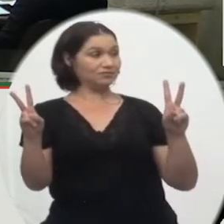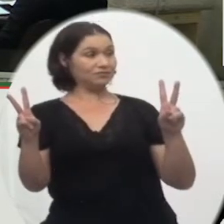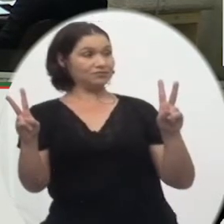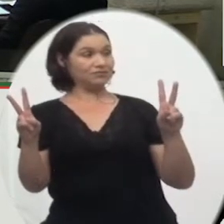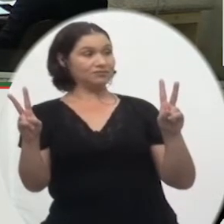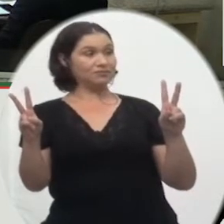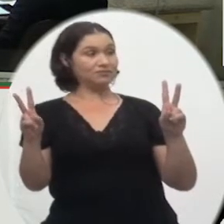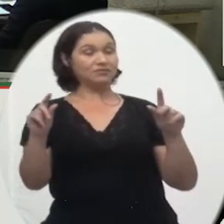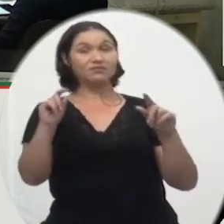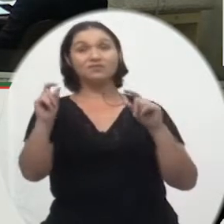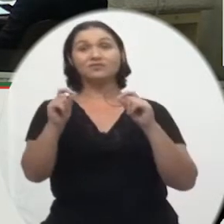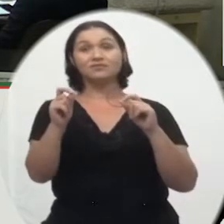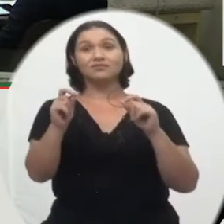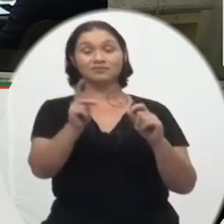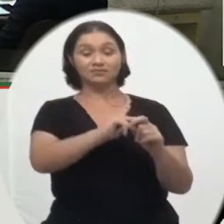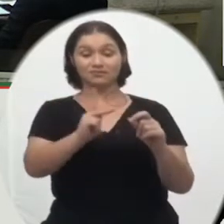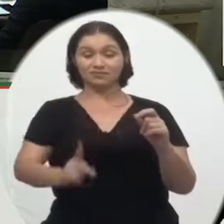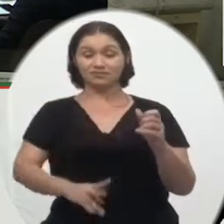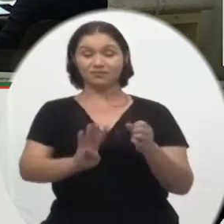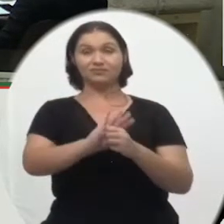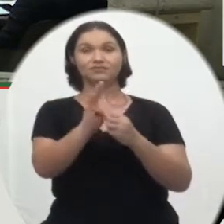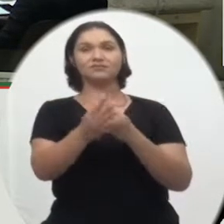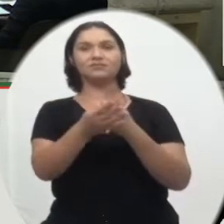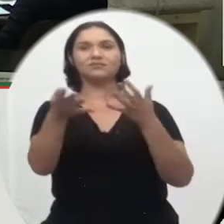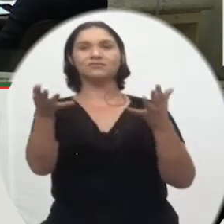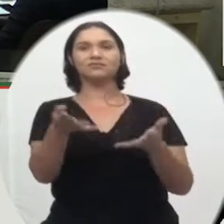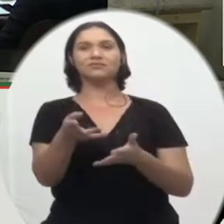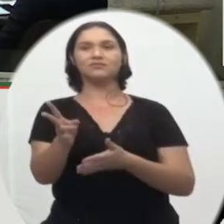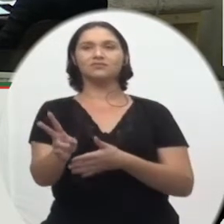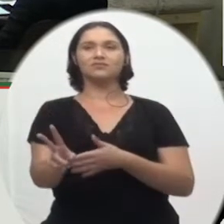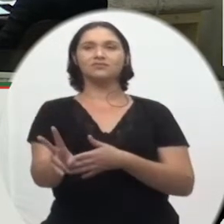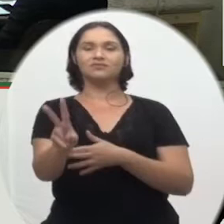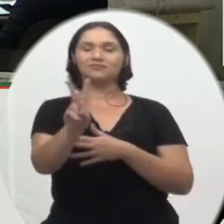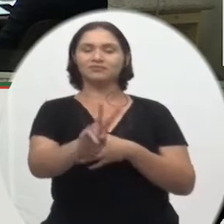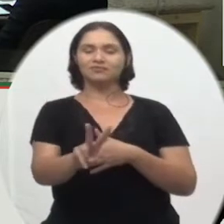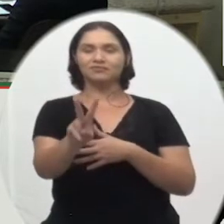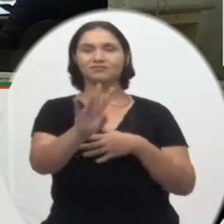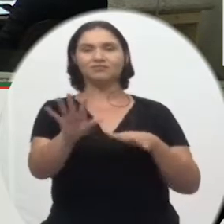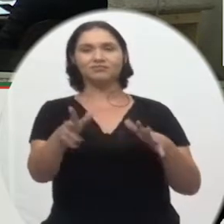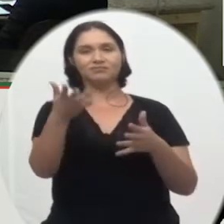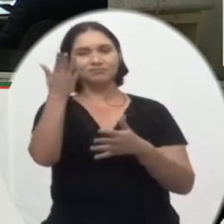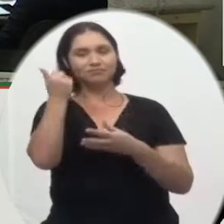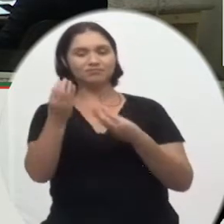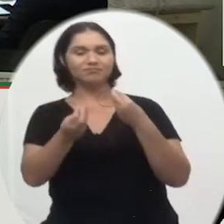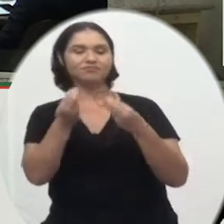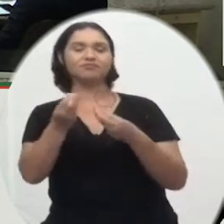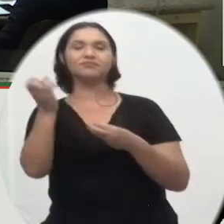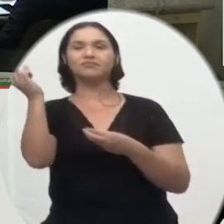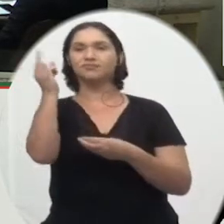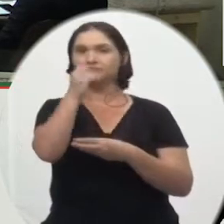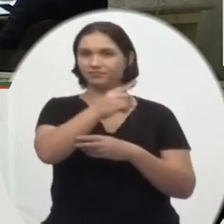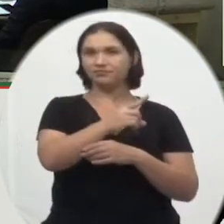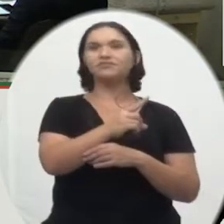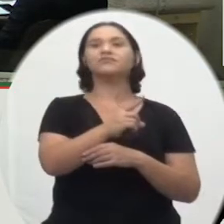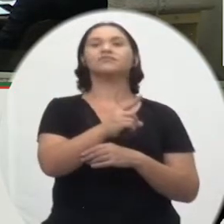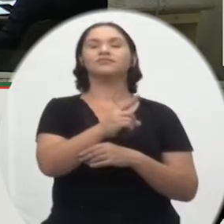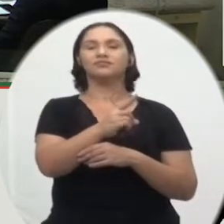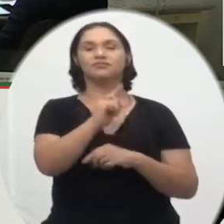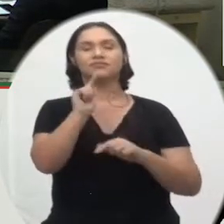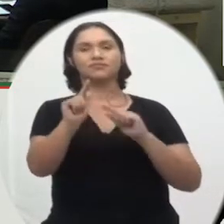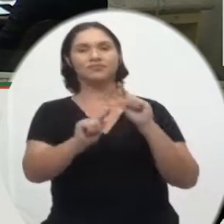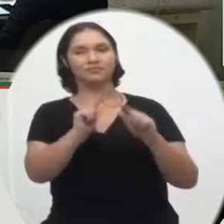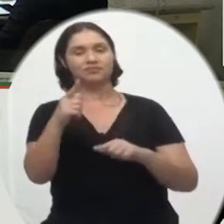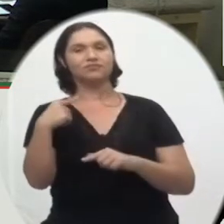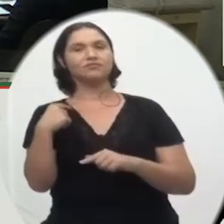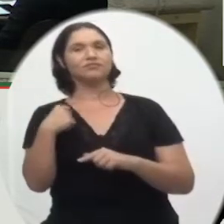hoje é vereador. É? Então, aqui, então já sabem, já passaram, já tiveram essa